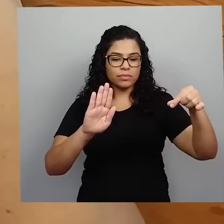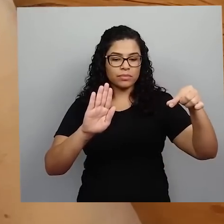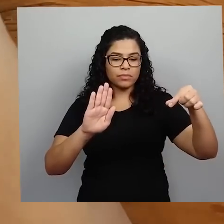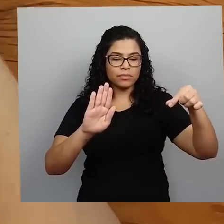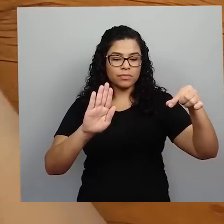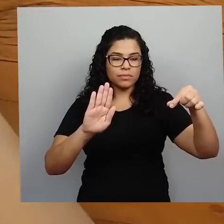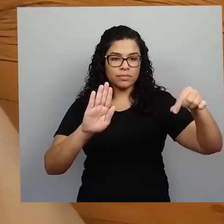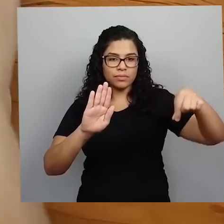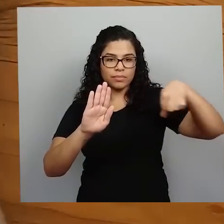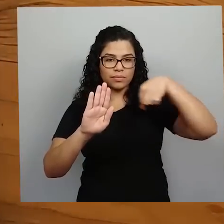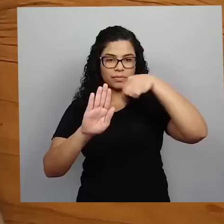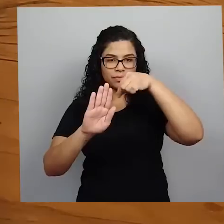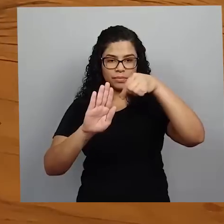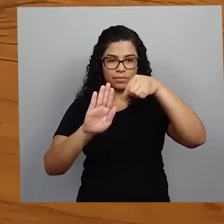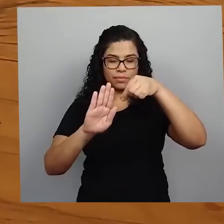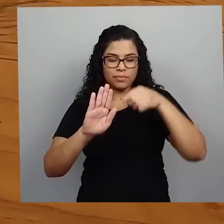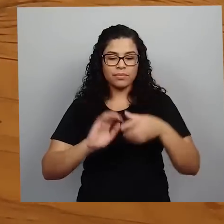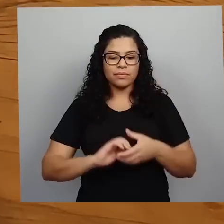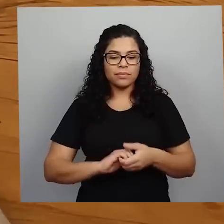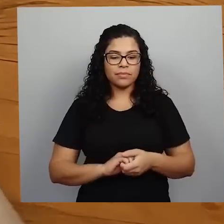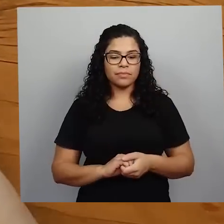aqui e encostar nessa parte do balão.